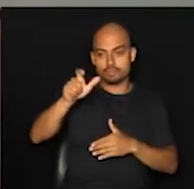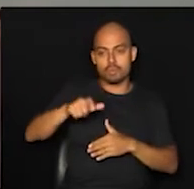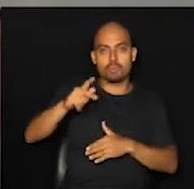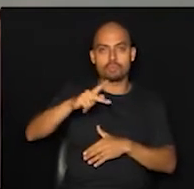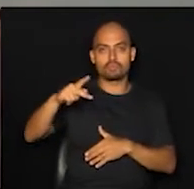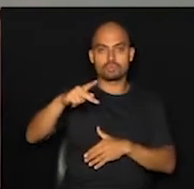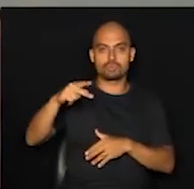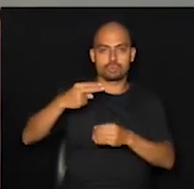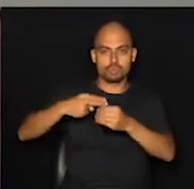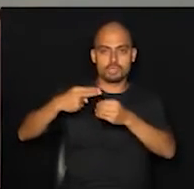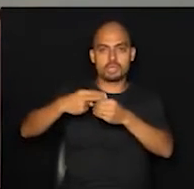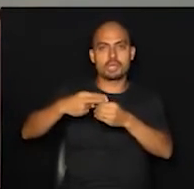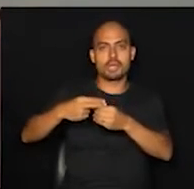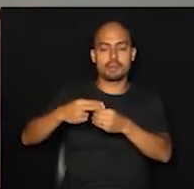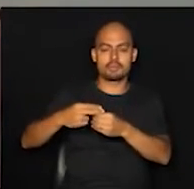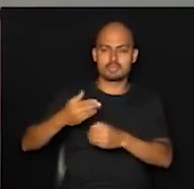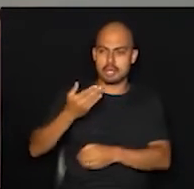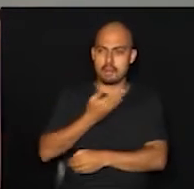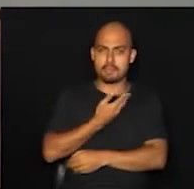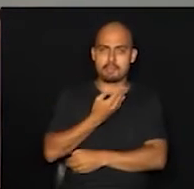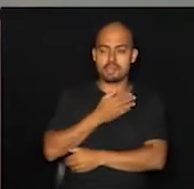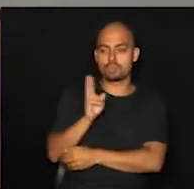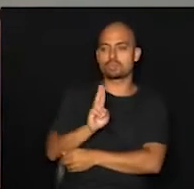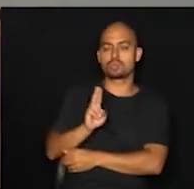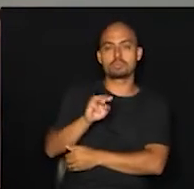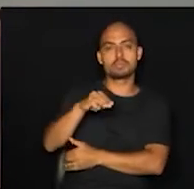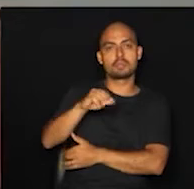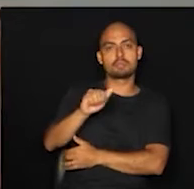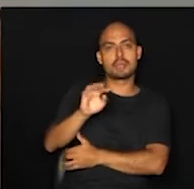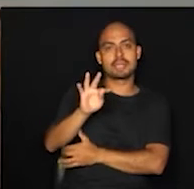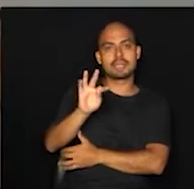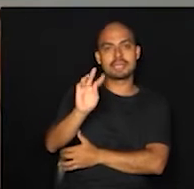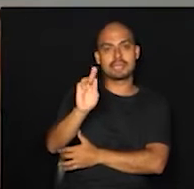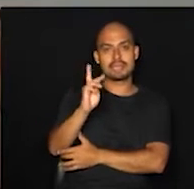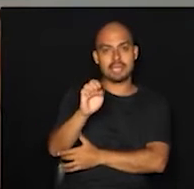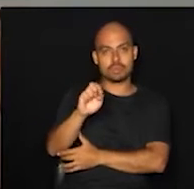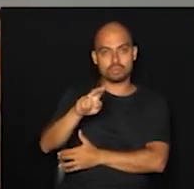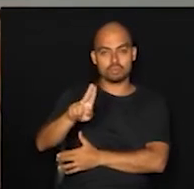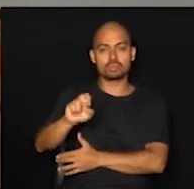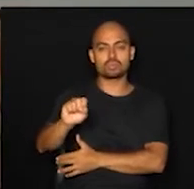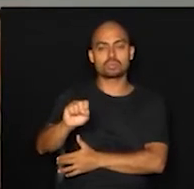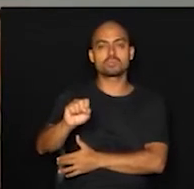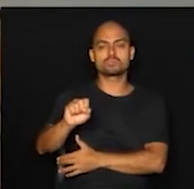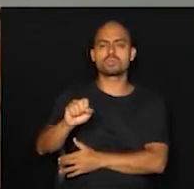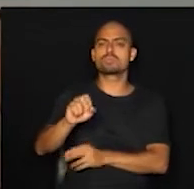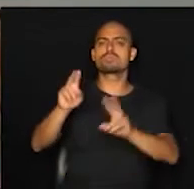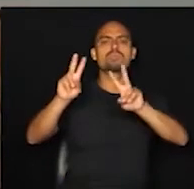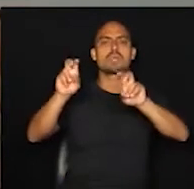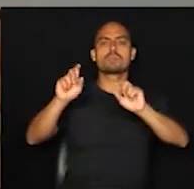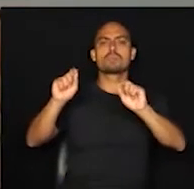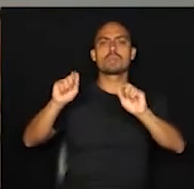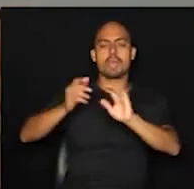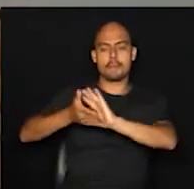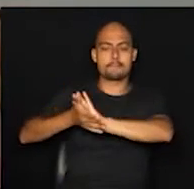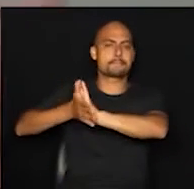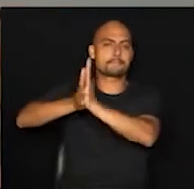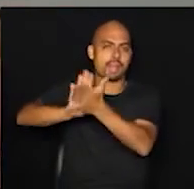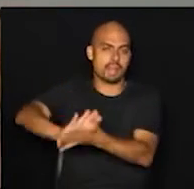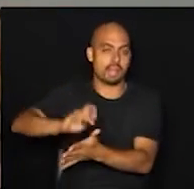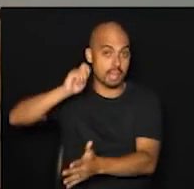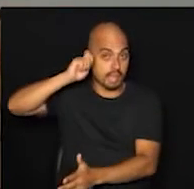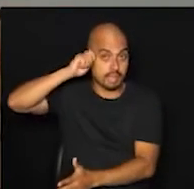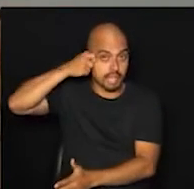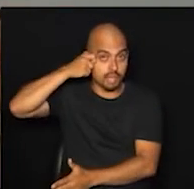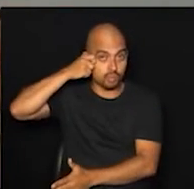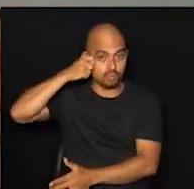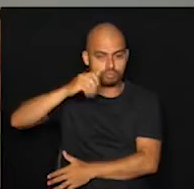Unicamp, que já é amigo, o Matheus de Jesus, que acabou de publicar um livro exatamente sobre isso, sobre o massacre dos negros em São